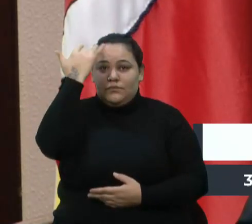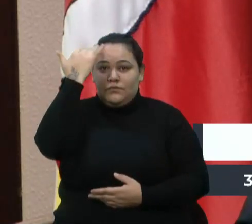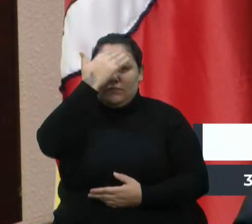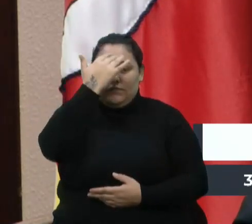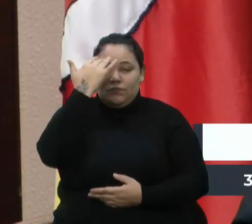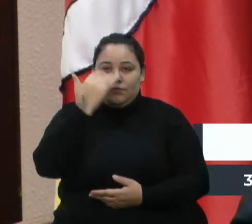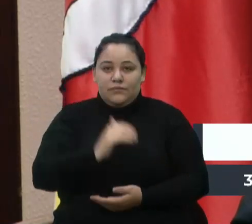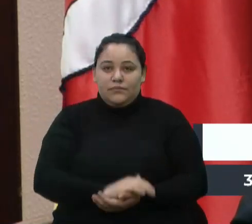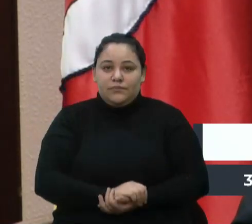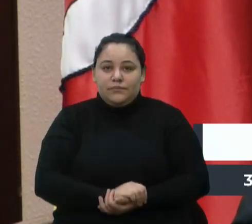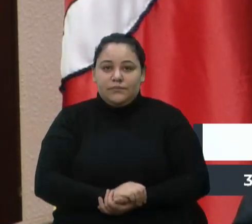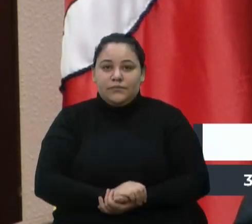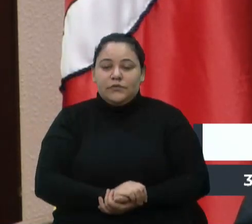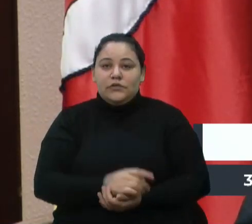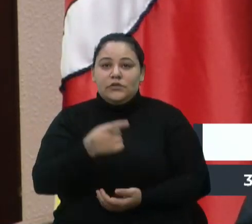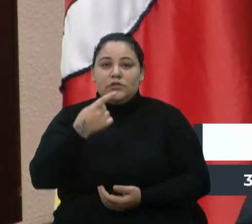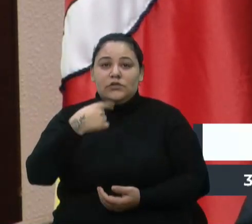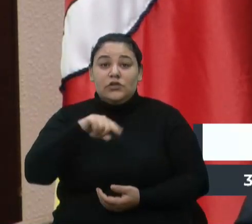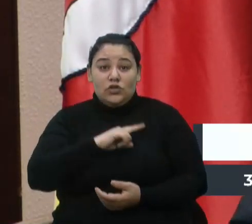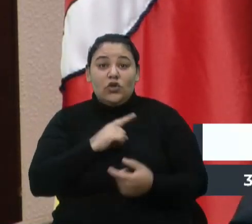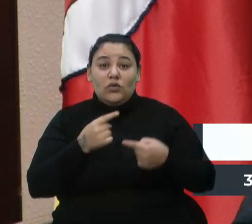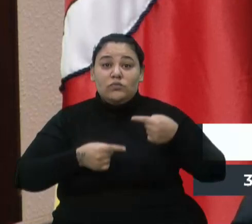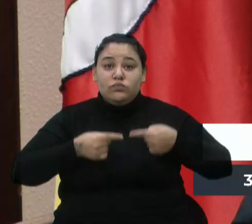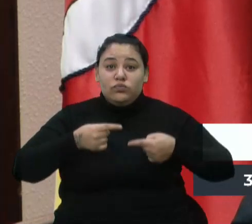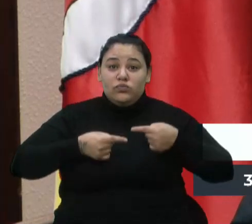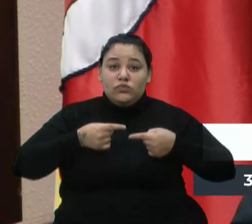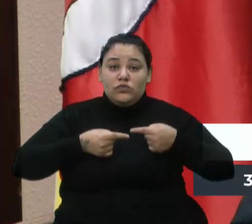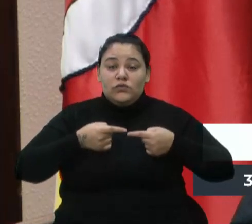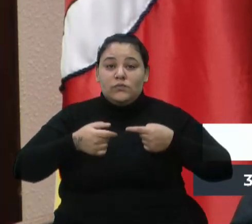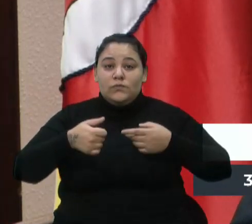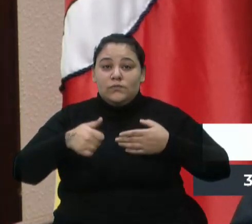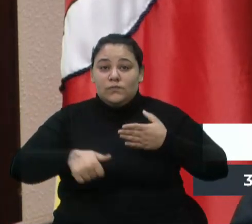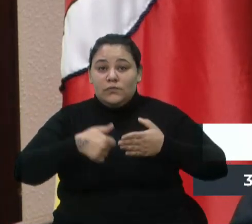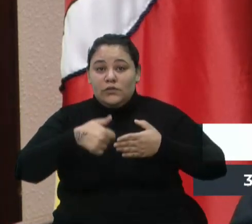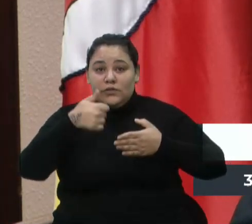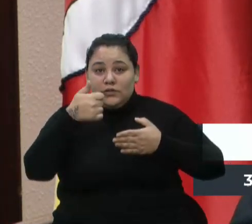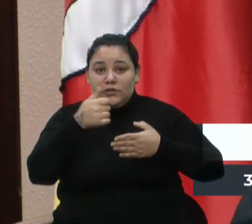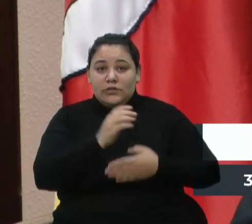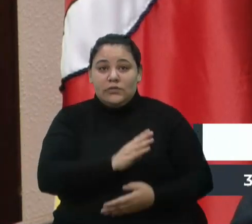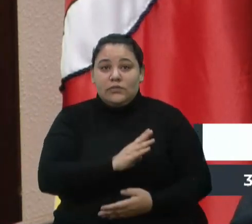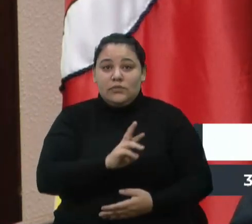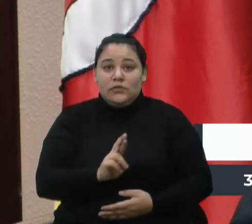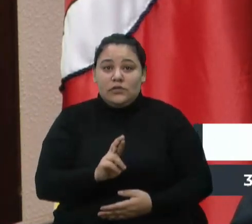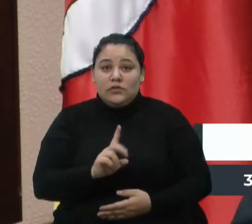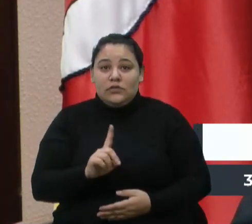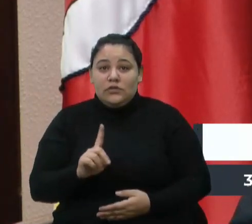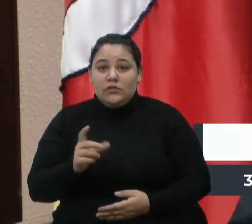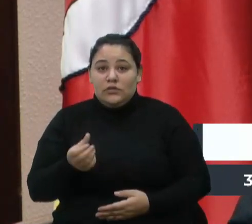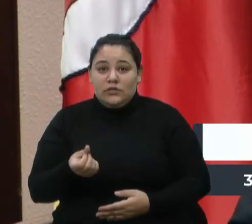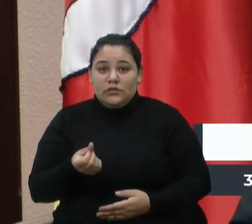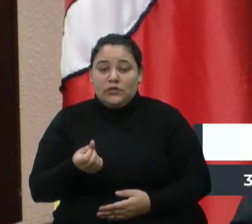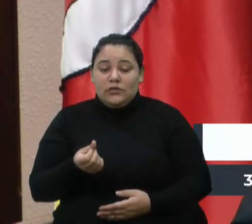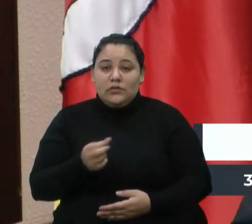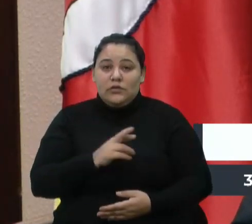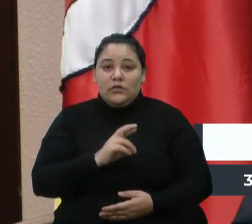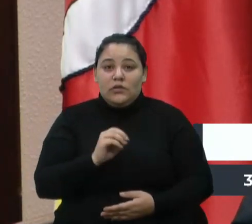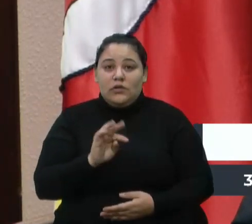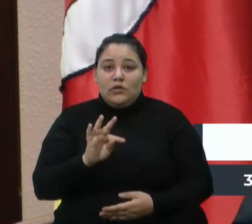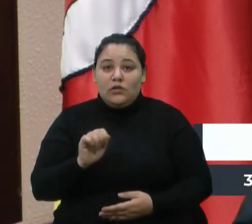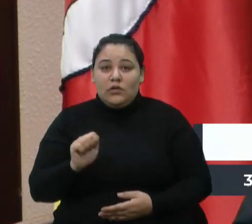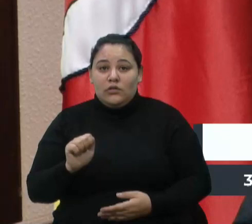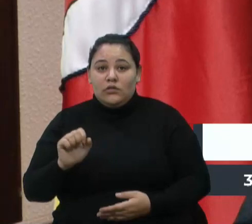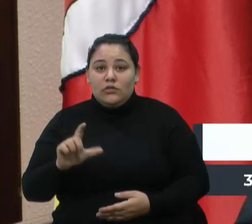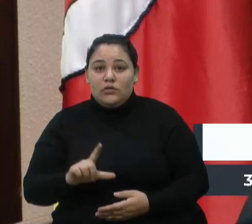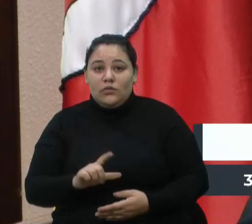Domênico, onde foi discutida essas melhorias na BR-116 e Rota do Sol.